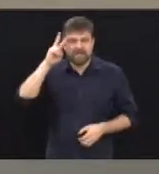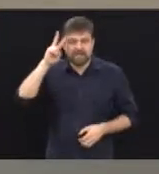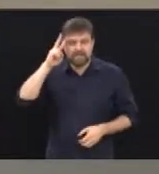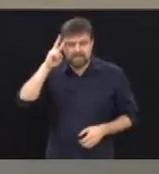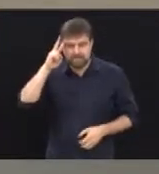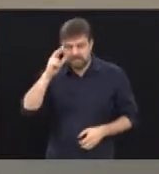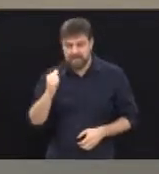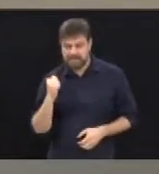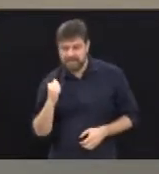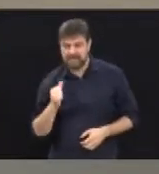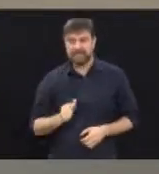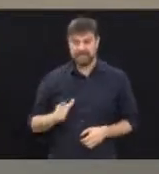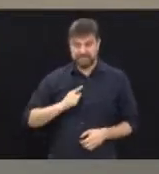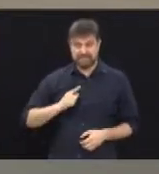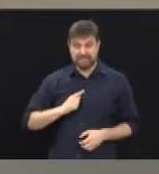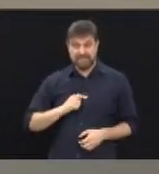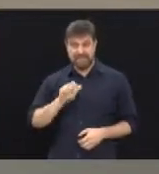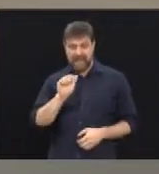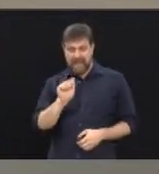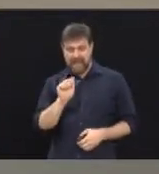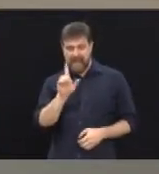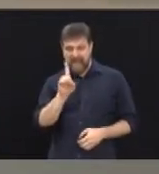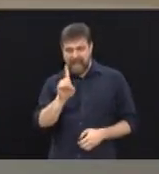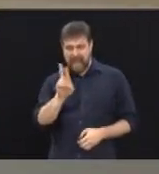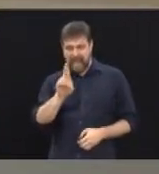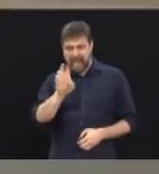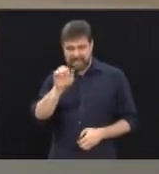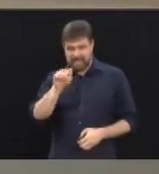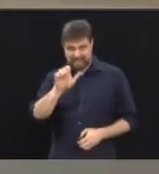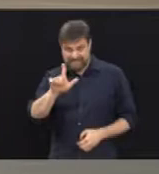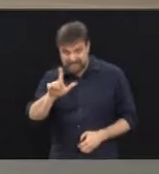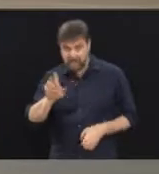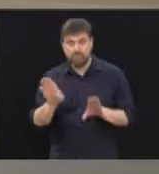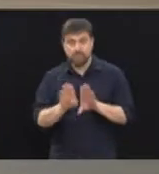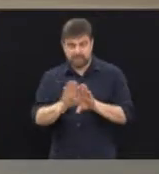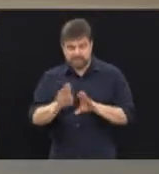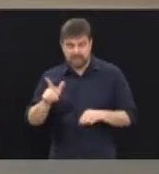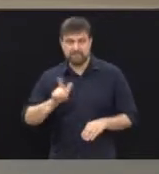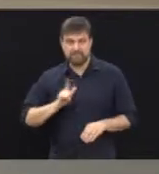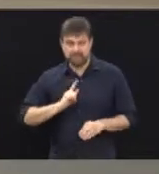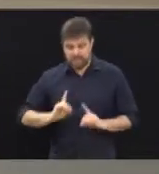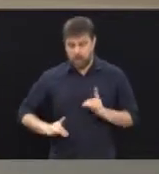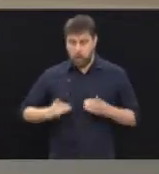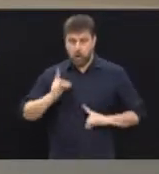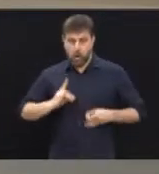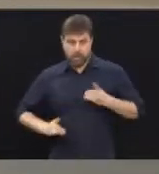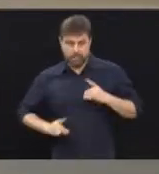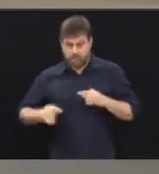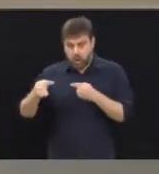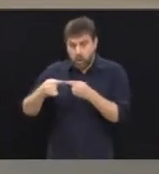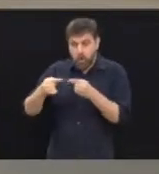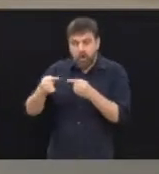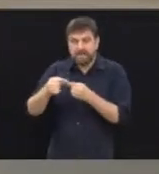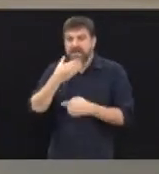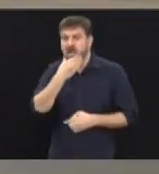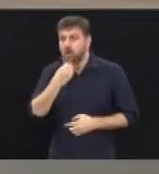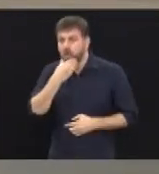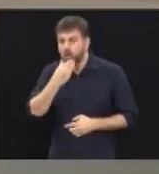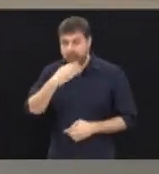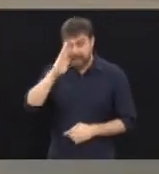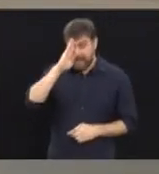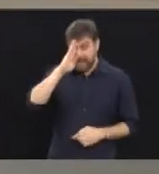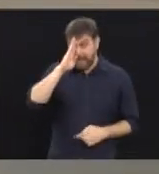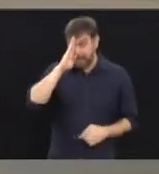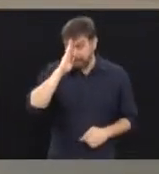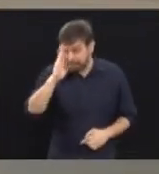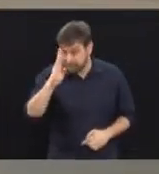glândula adrenal? Ela produz um monte de coisa e produz um pouquinho desses hormônios que a gente fala de androgênicos. Mas a principal